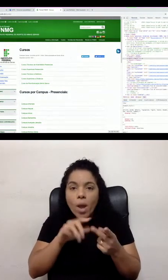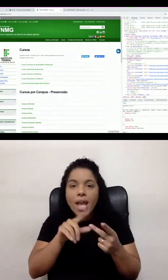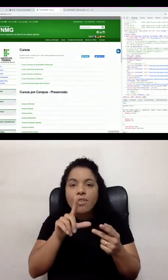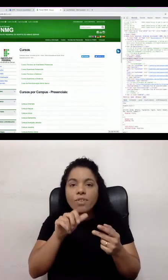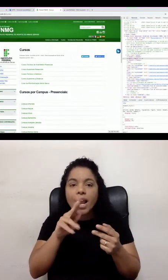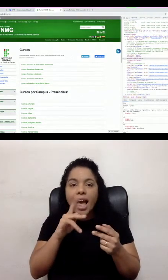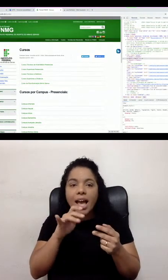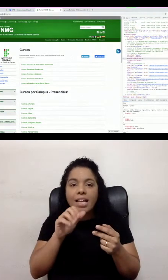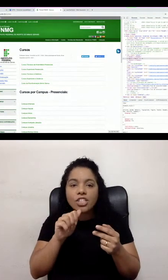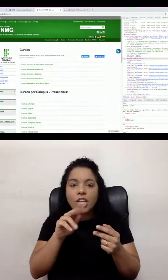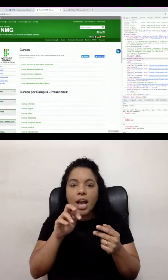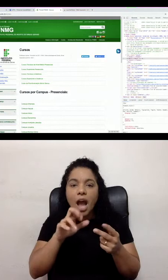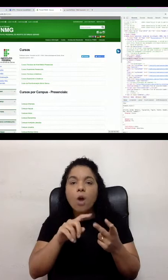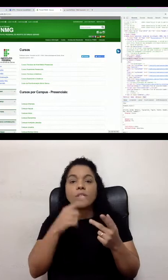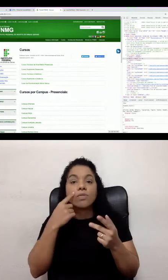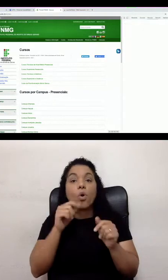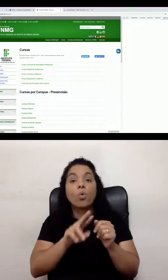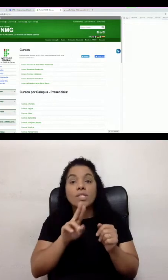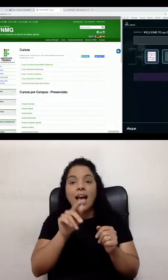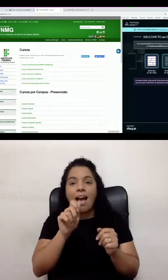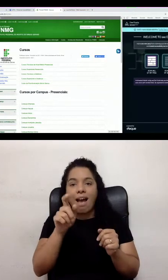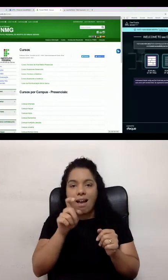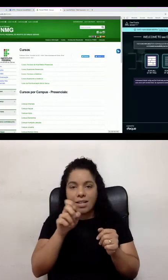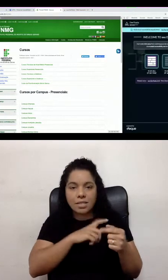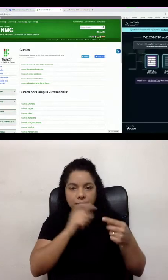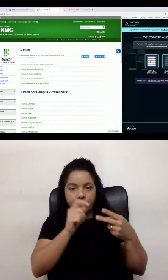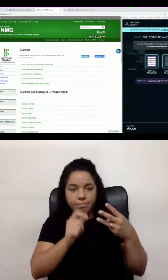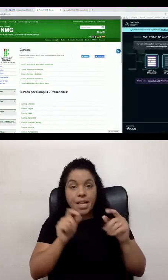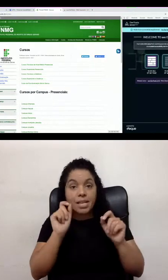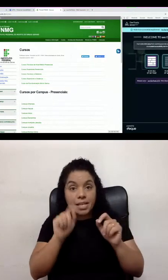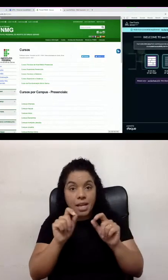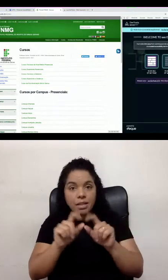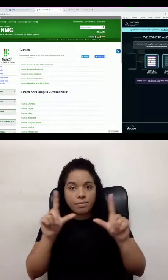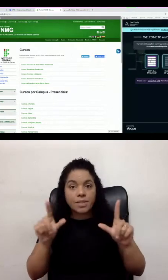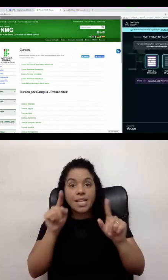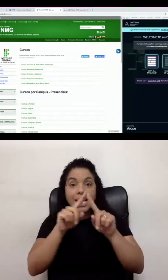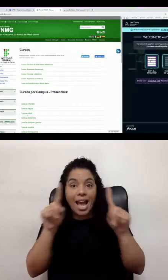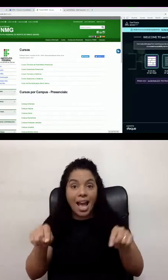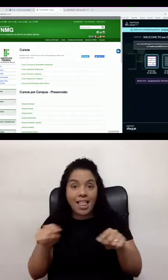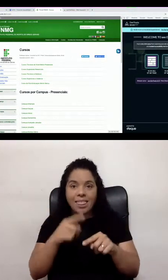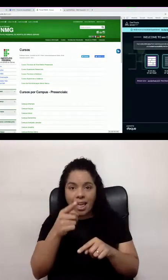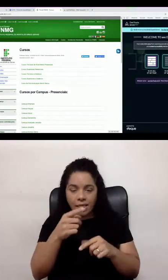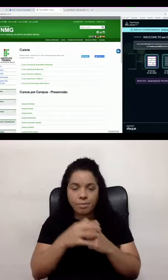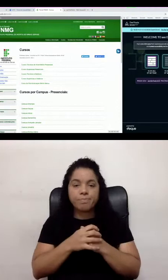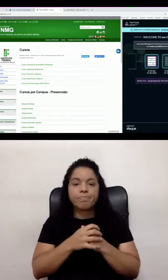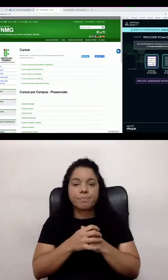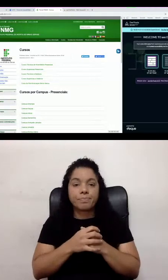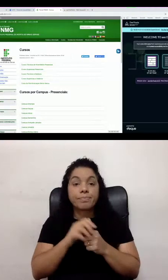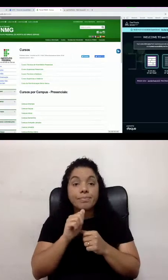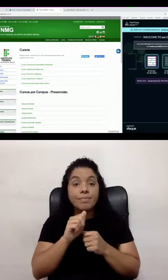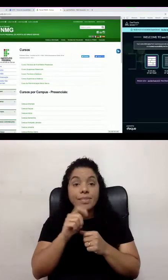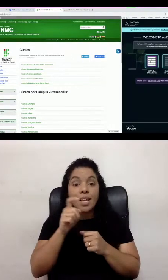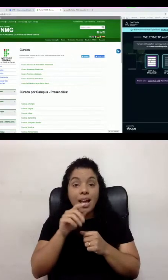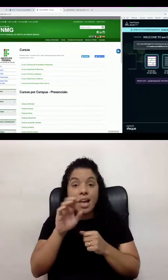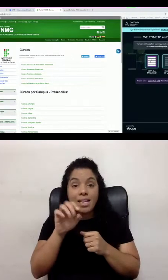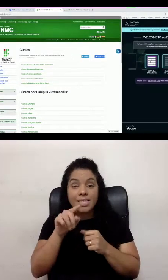tenho o Axe. A gente vai fazer pelo Axe. Você clica em Axe aqui, ele vai te mostrar essa telinha aqui, tá? O Axe, gente, deixa eu